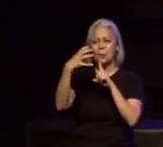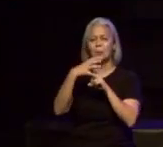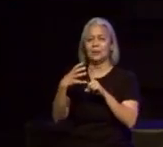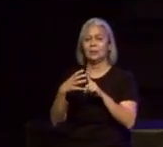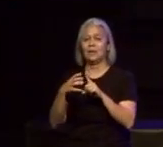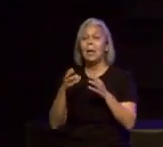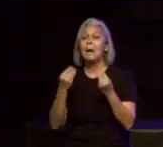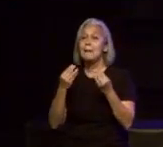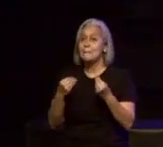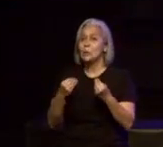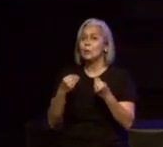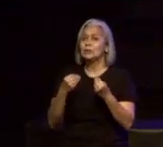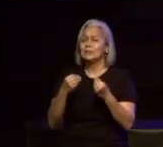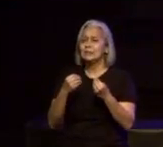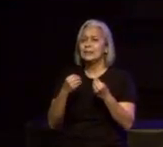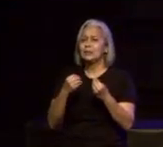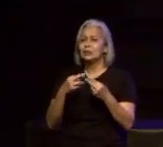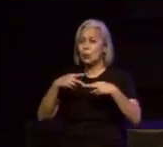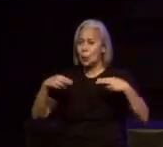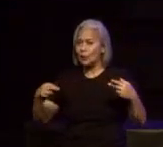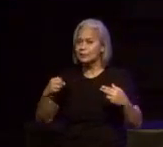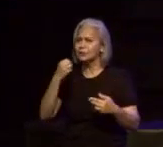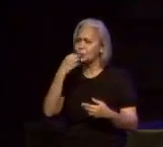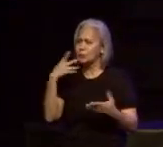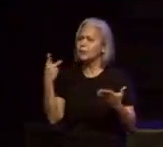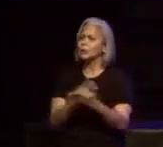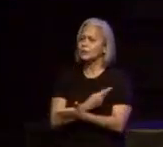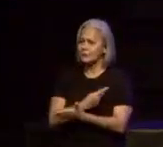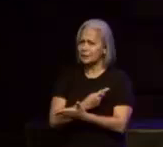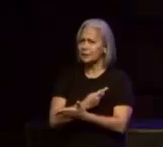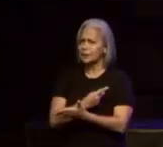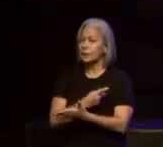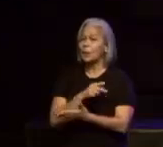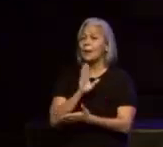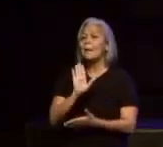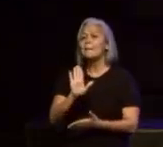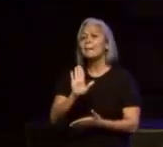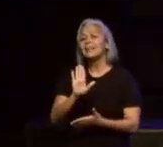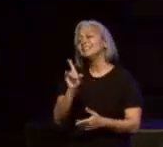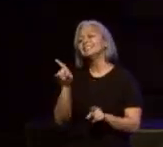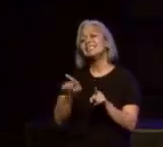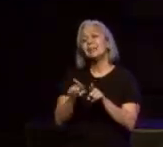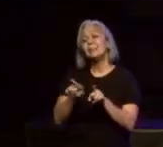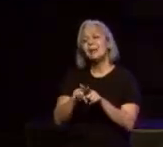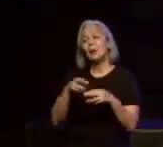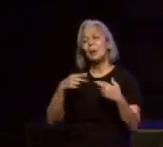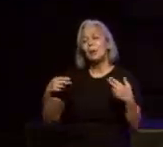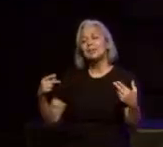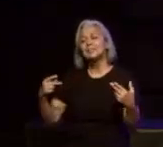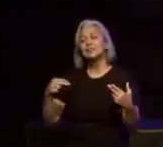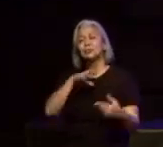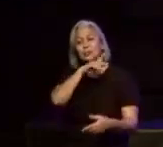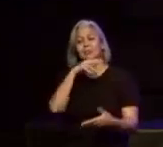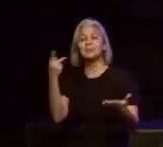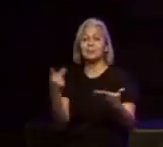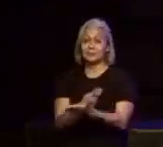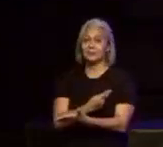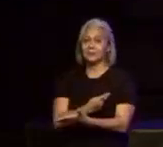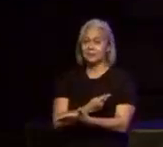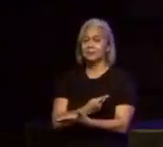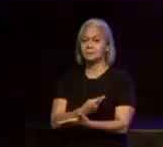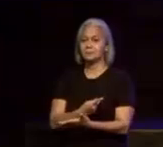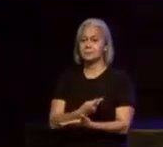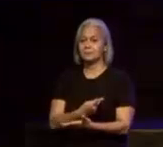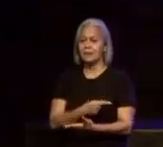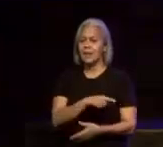ter melhorado o nosso mundo, também trouxeram algumas consequências que não eram talvez intencionais. A gente já deve